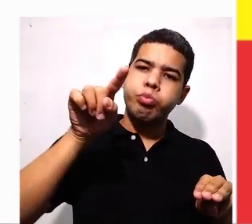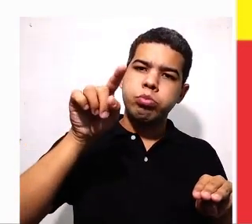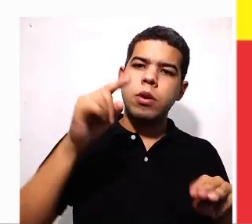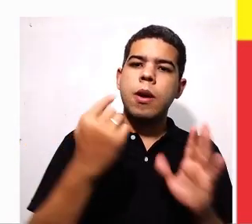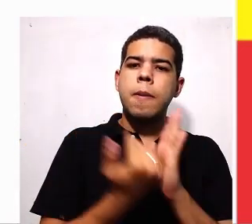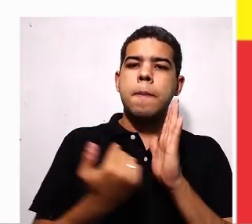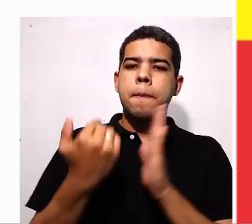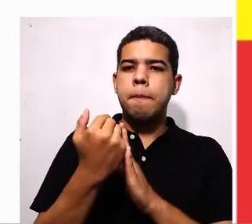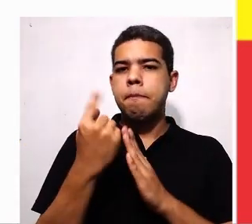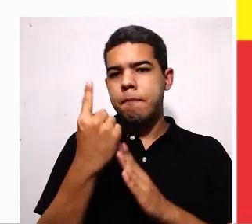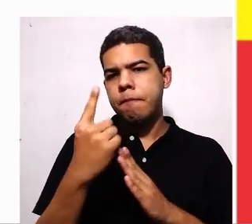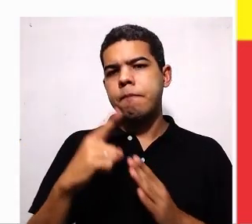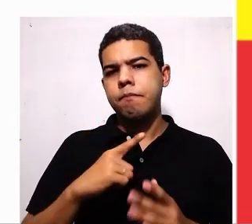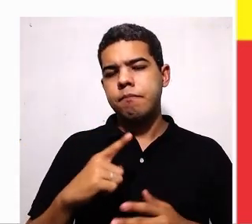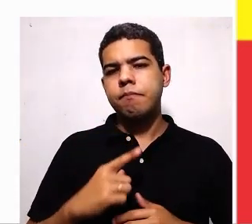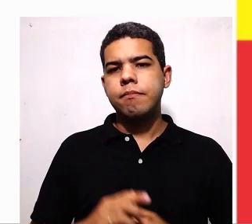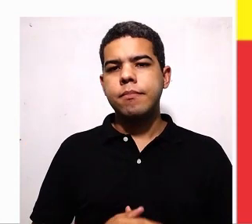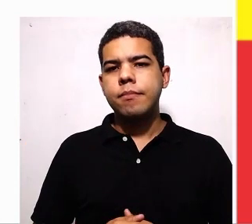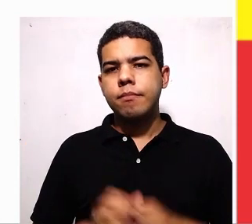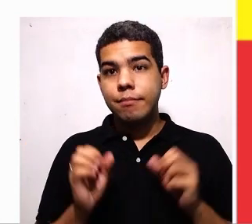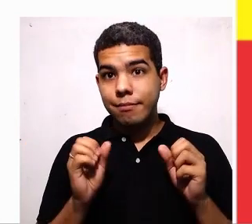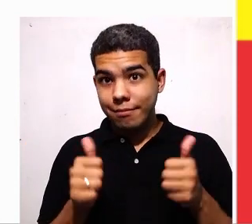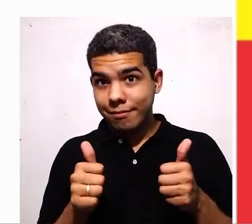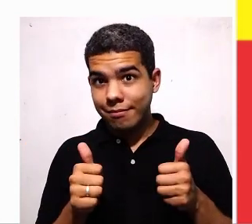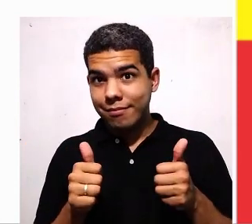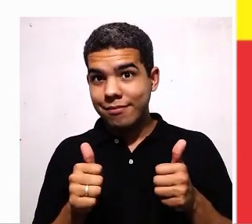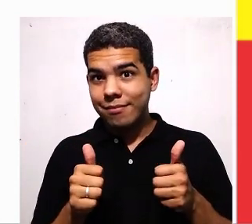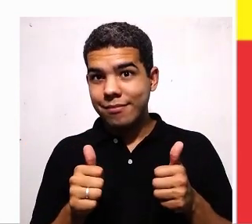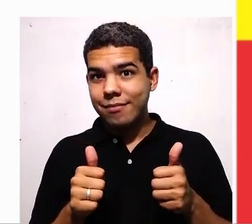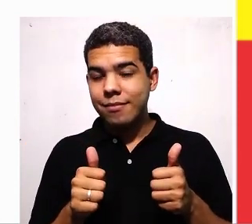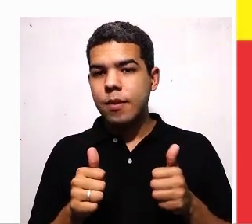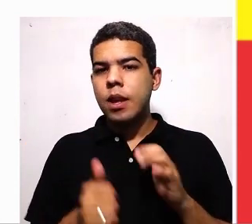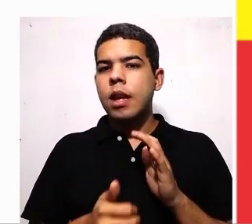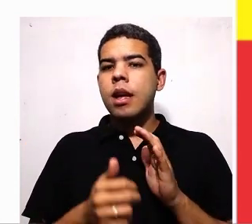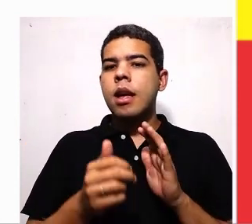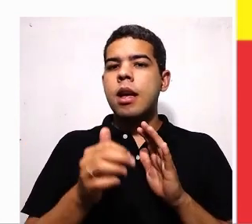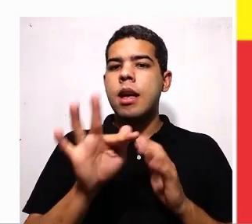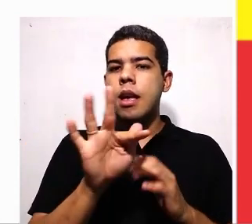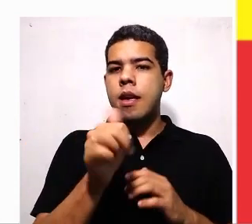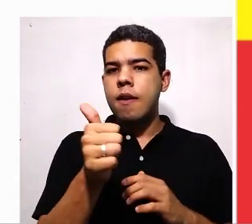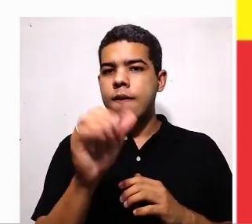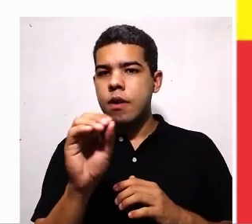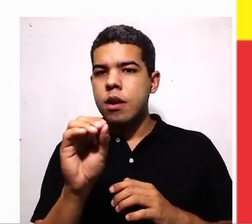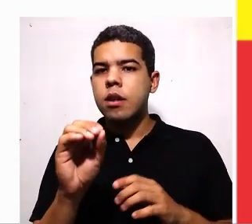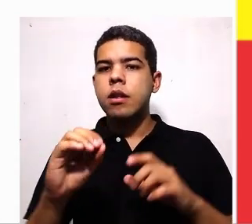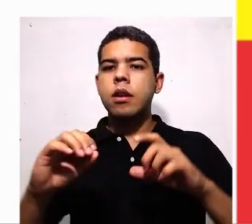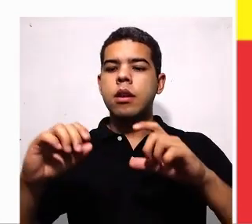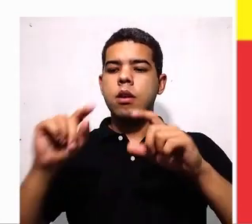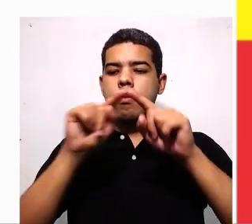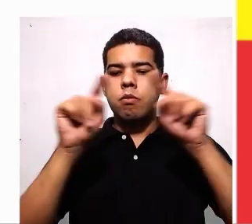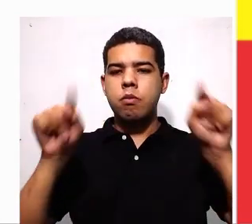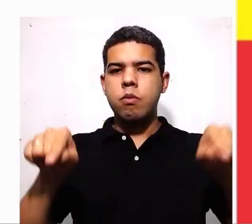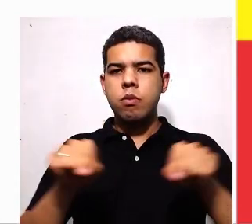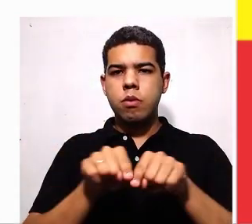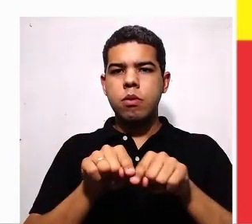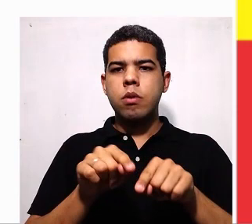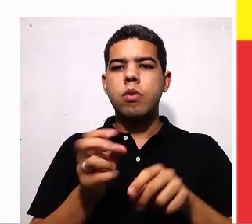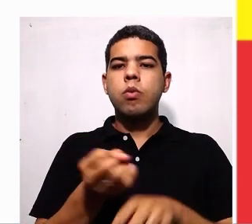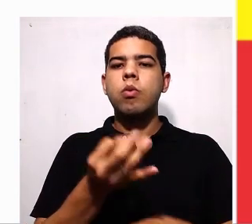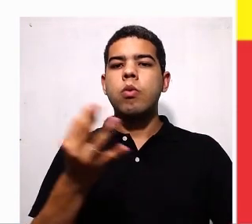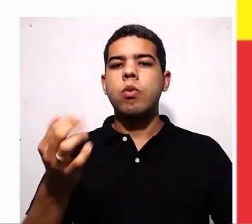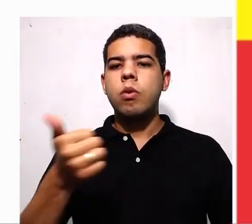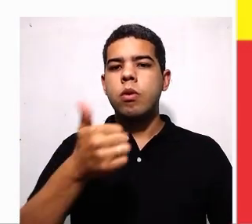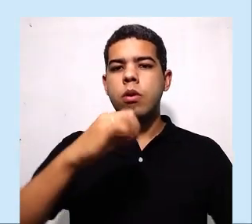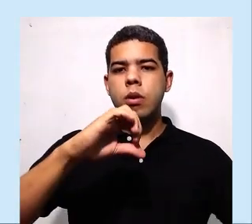mais um e nesta forma. Beleza? Então, ó, a figura 10 tem quantos quadradinhos? 19.